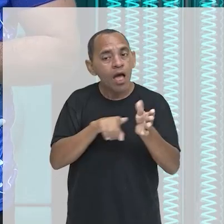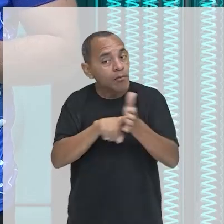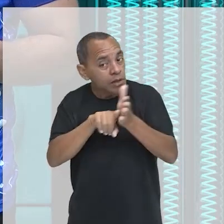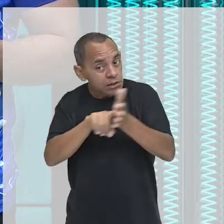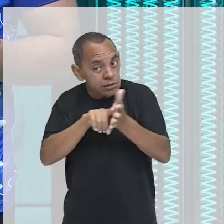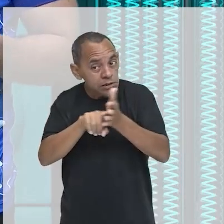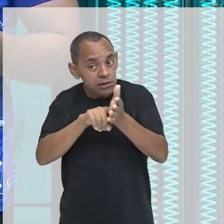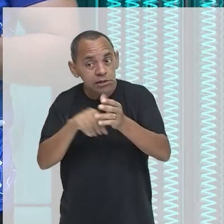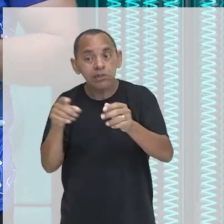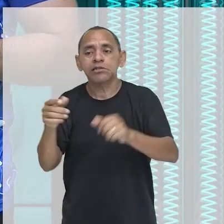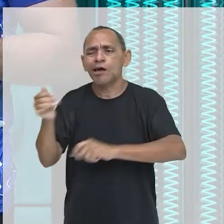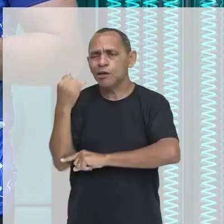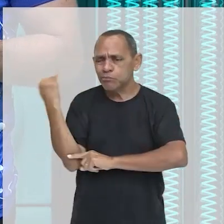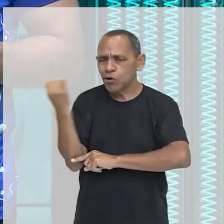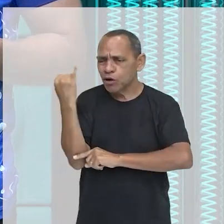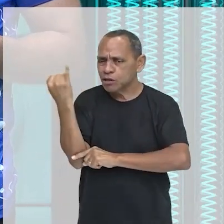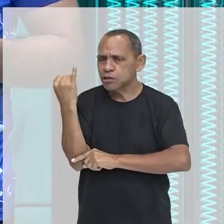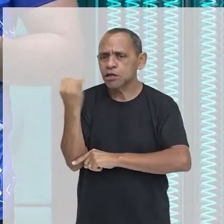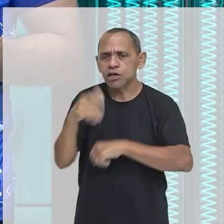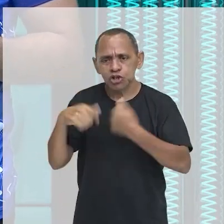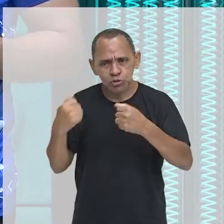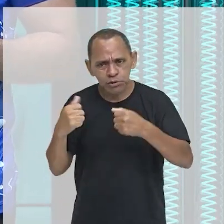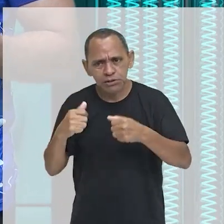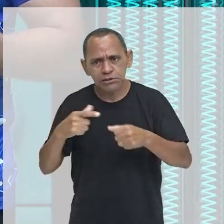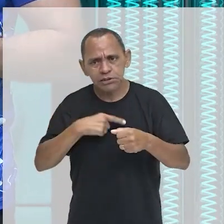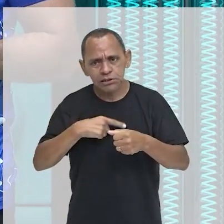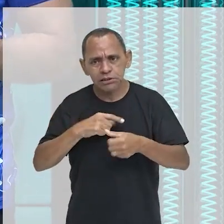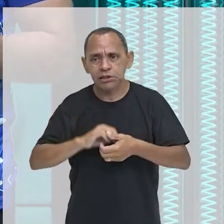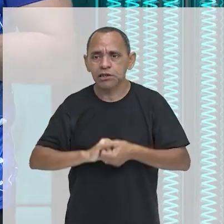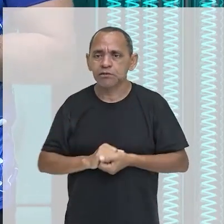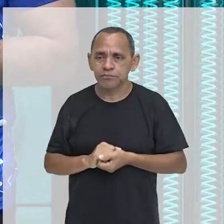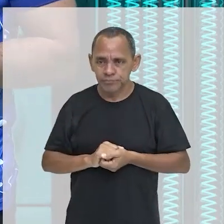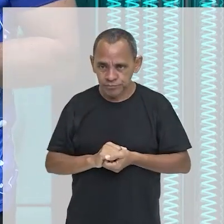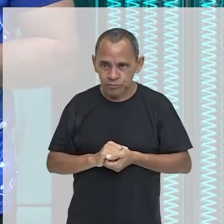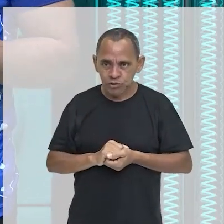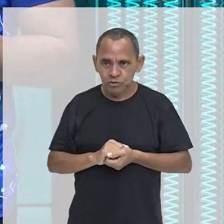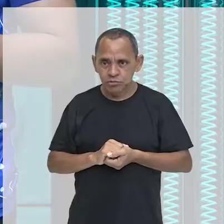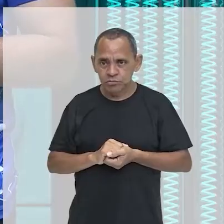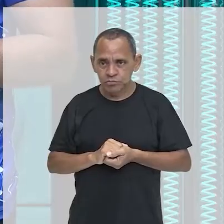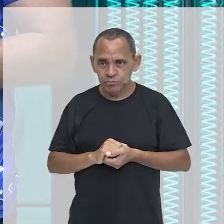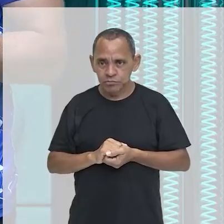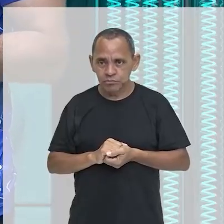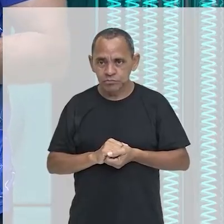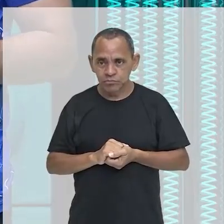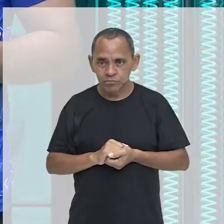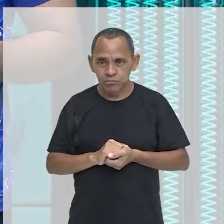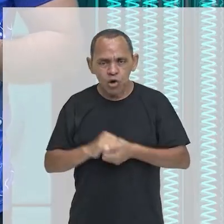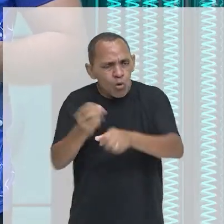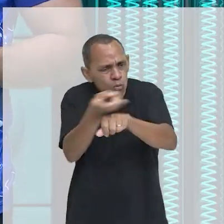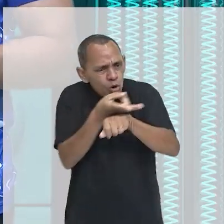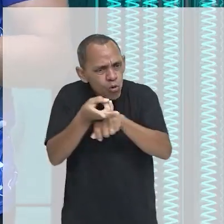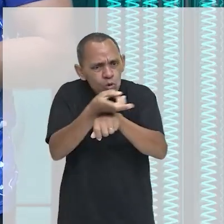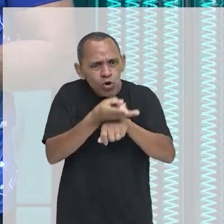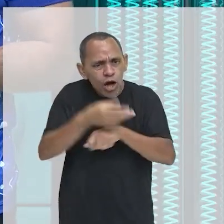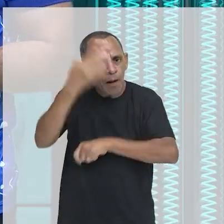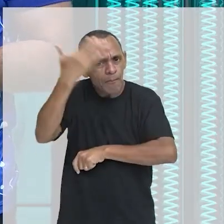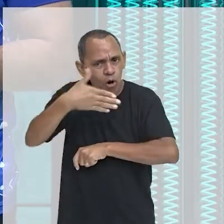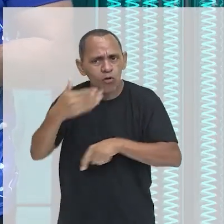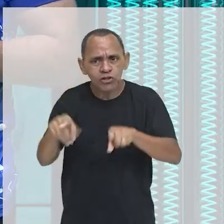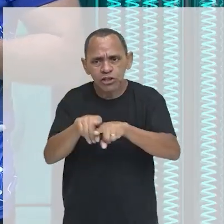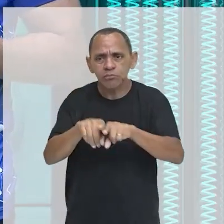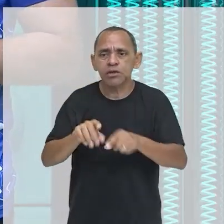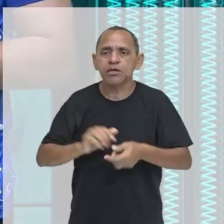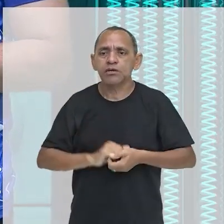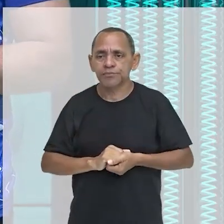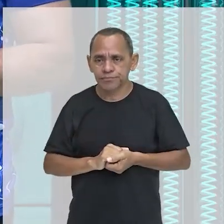pesquisa, né, pesquisa e, né, busque mais evidência, que é outro